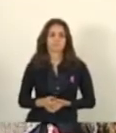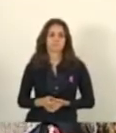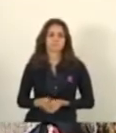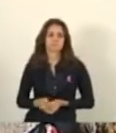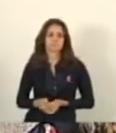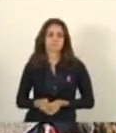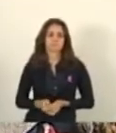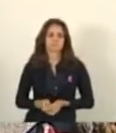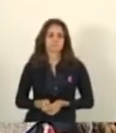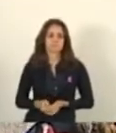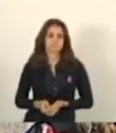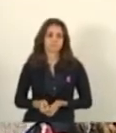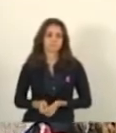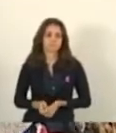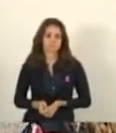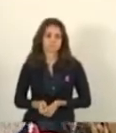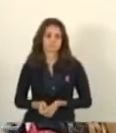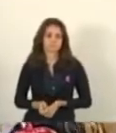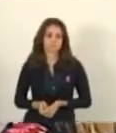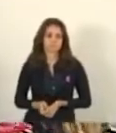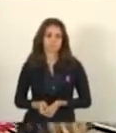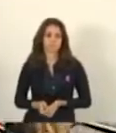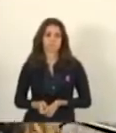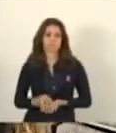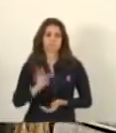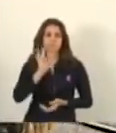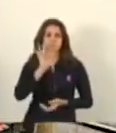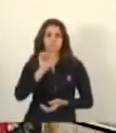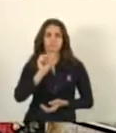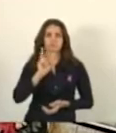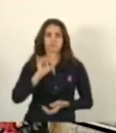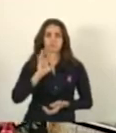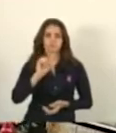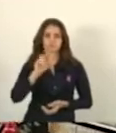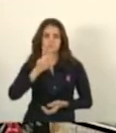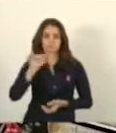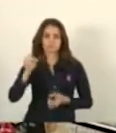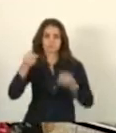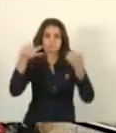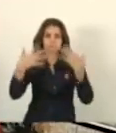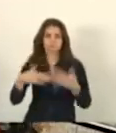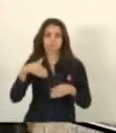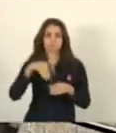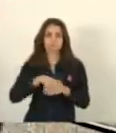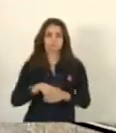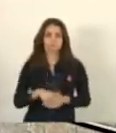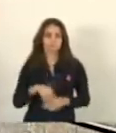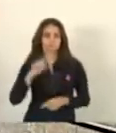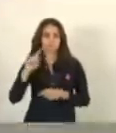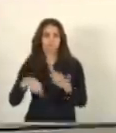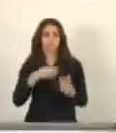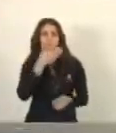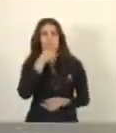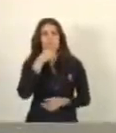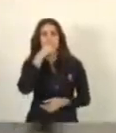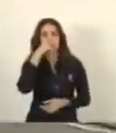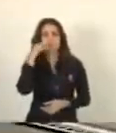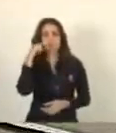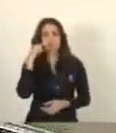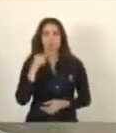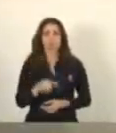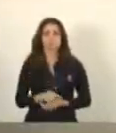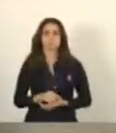Obrigado. Todos? Então justifico o voto, deputado Torino, logo após. Isso. Deputado Capitão Assunção, para Torino.